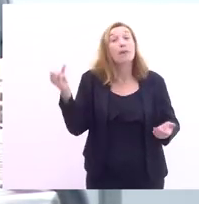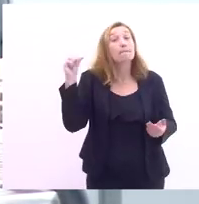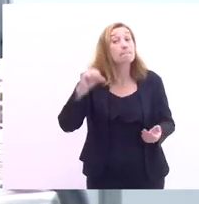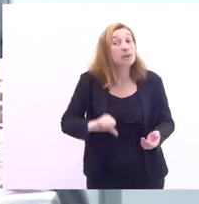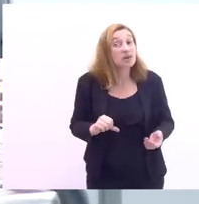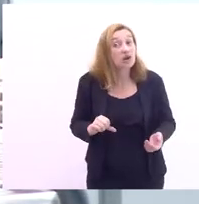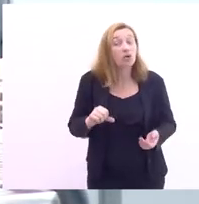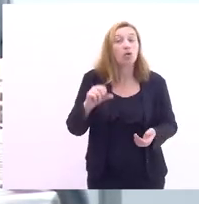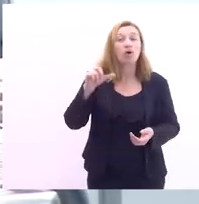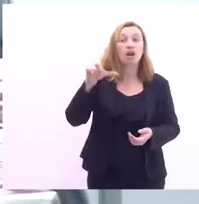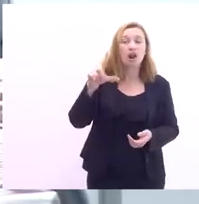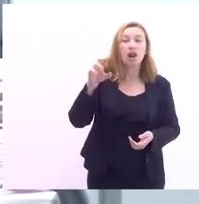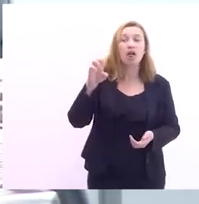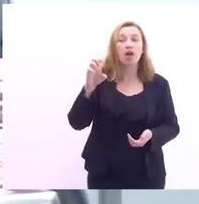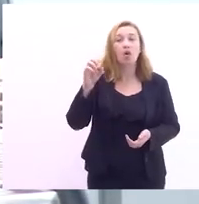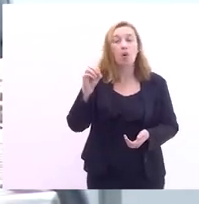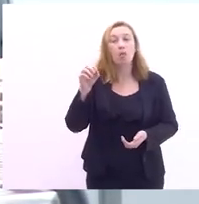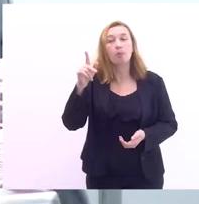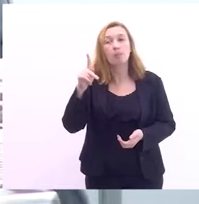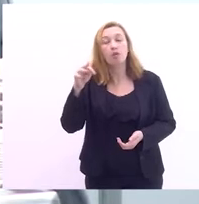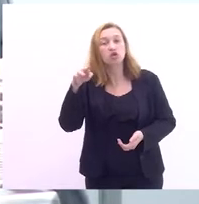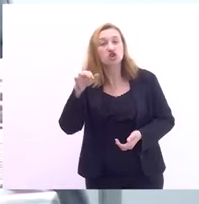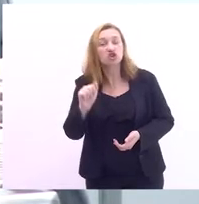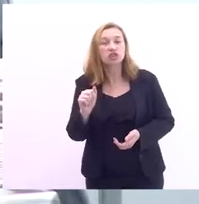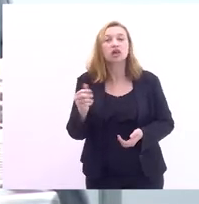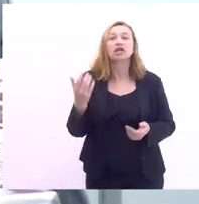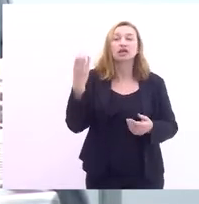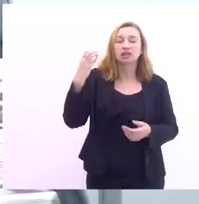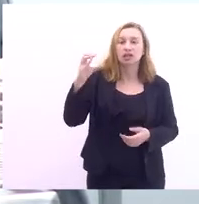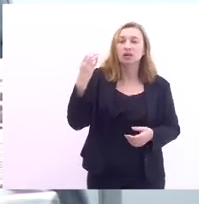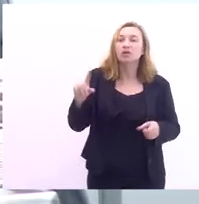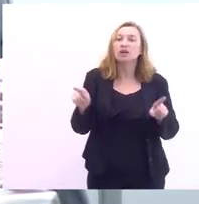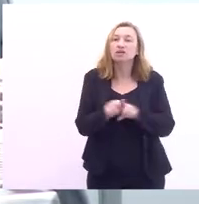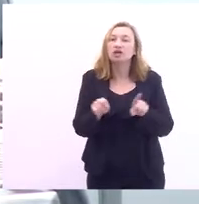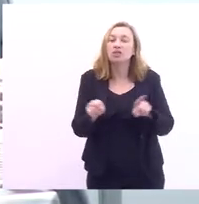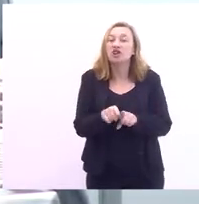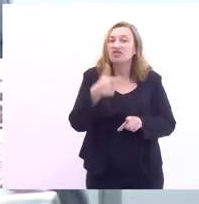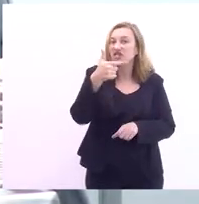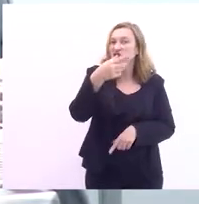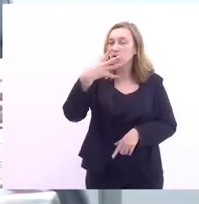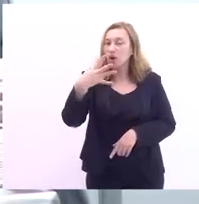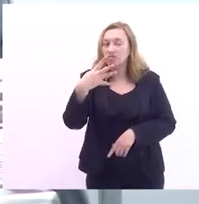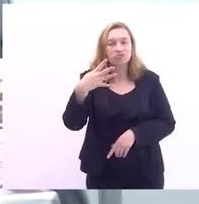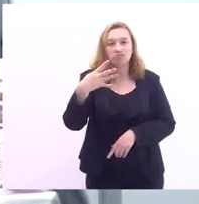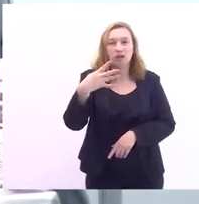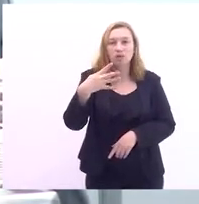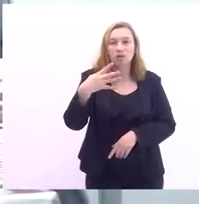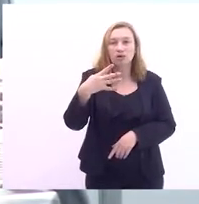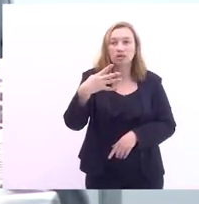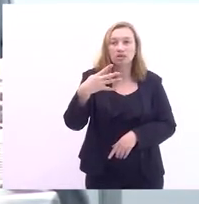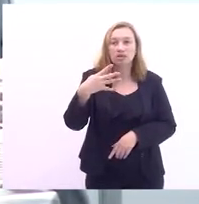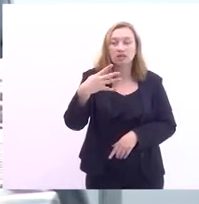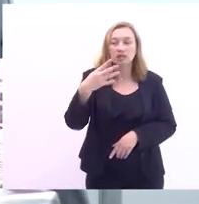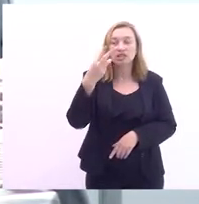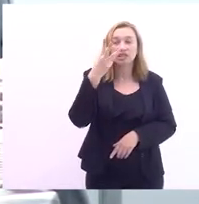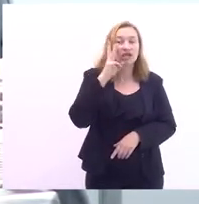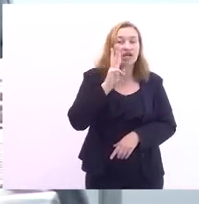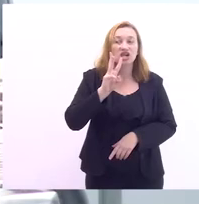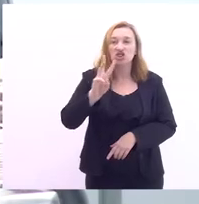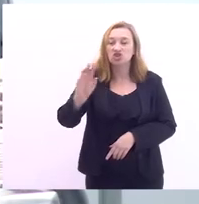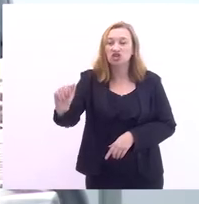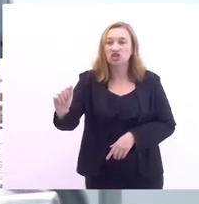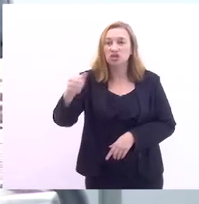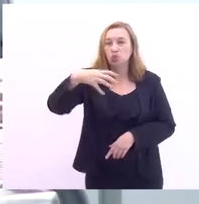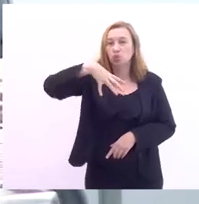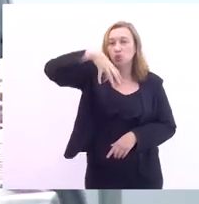a Leopoldina, também em Niterói, que fica 24 horas, não, fica 3 dias sem